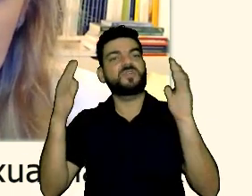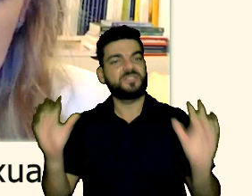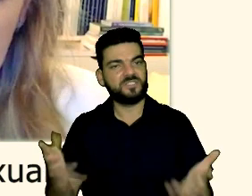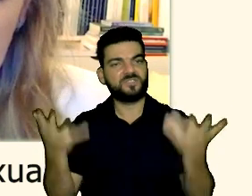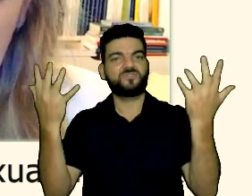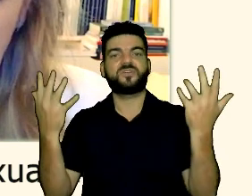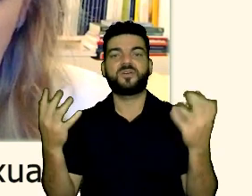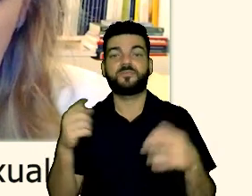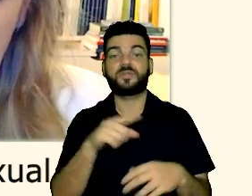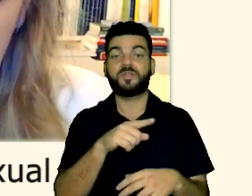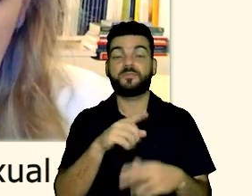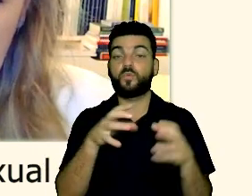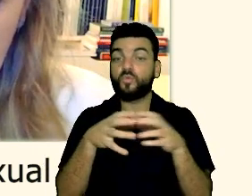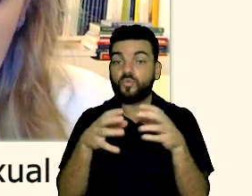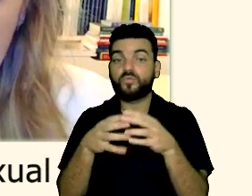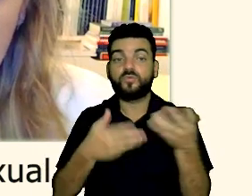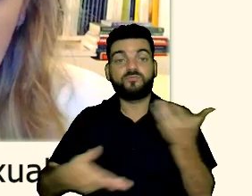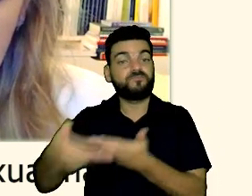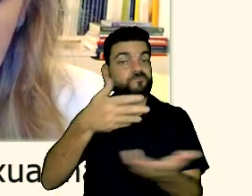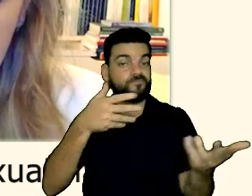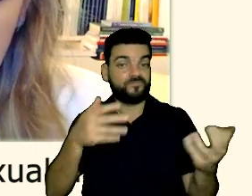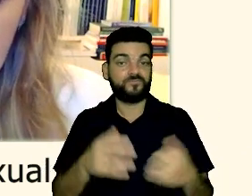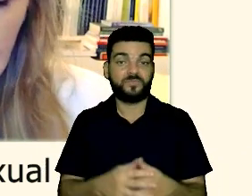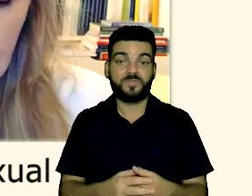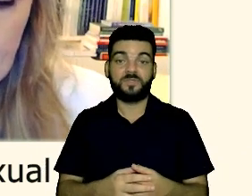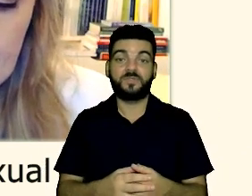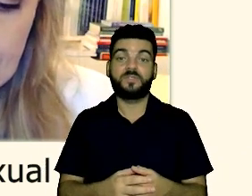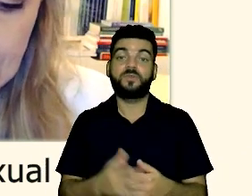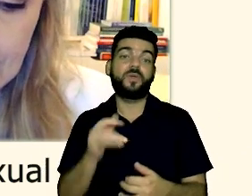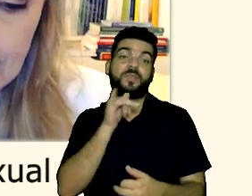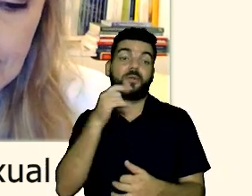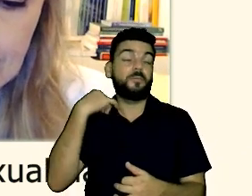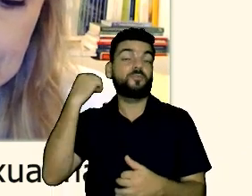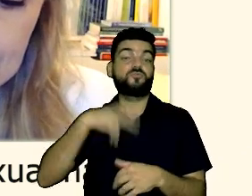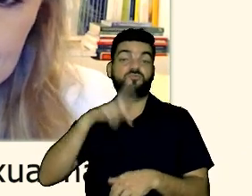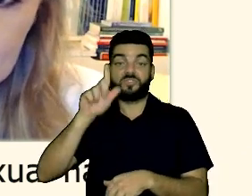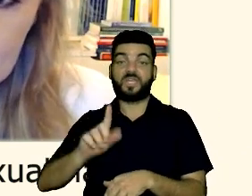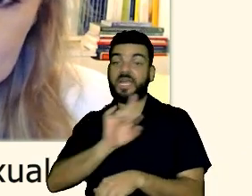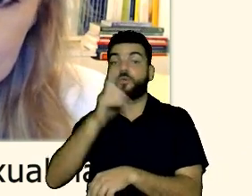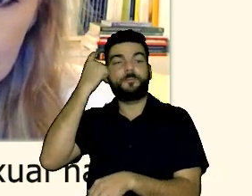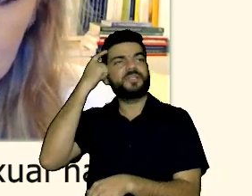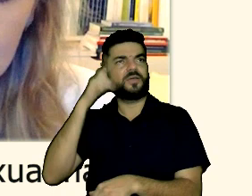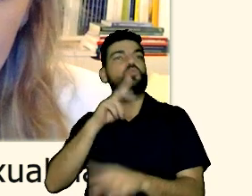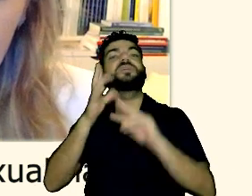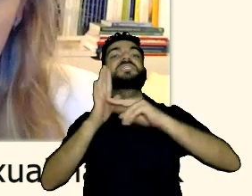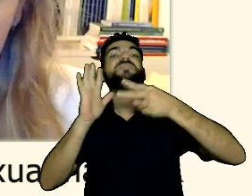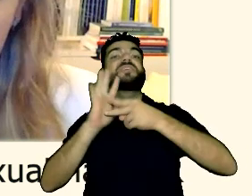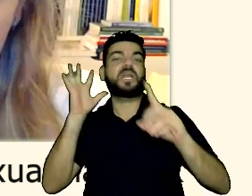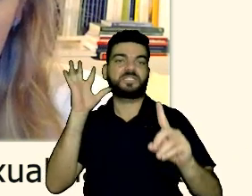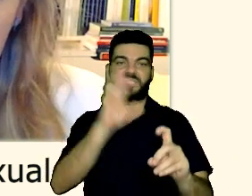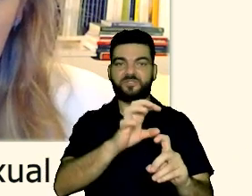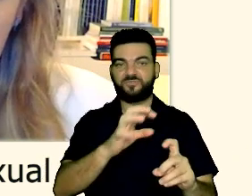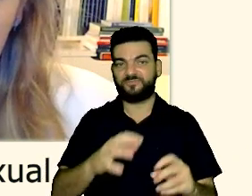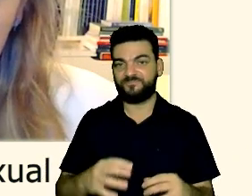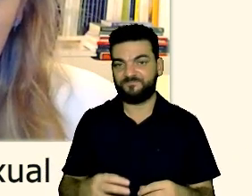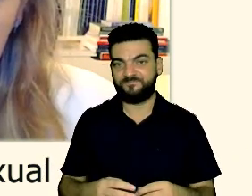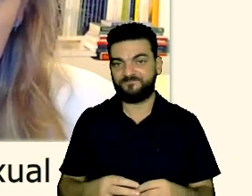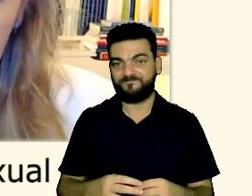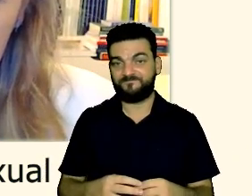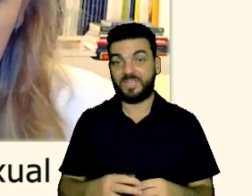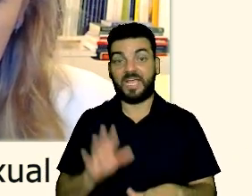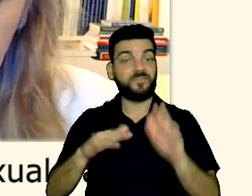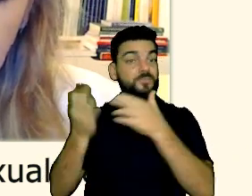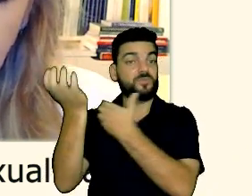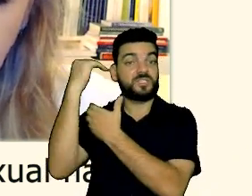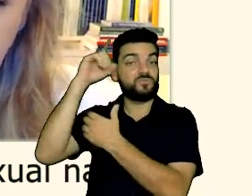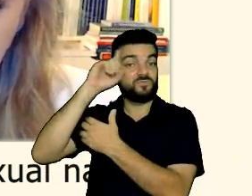é muito importante, que todos tenham, sejam estimulados pelo exercício de parar e olhar para si, até que